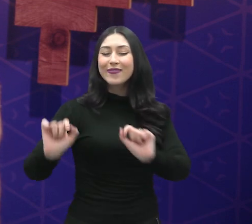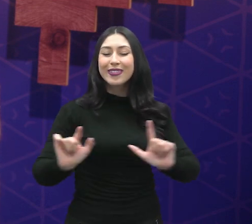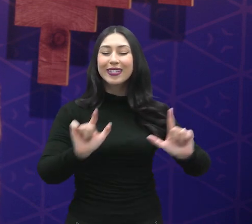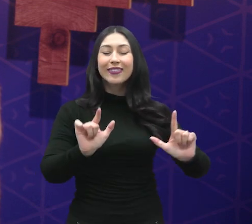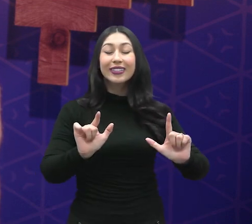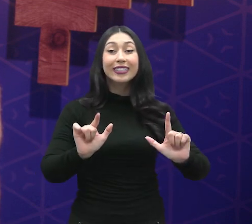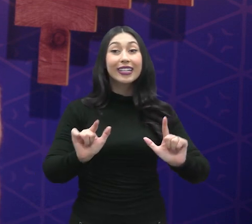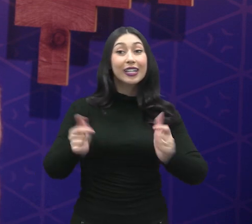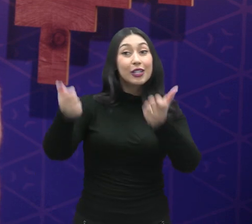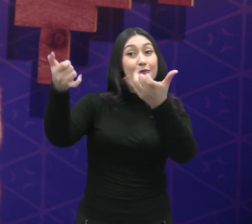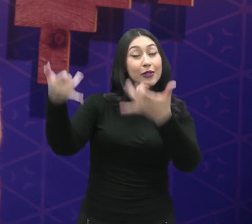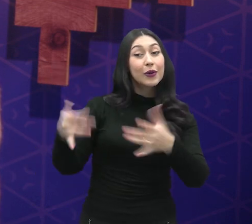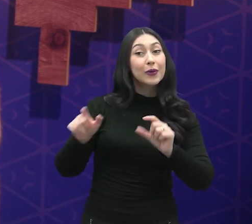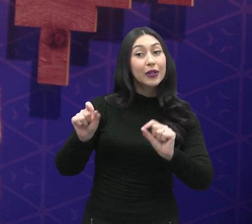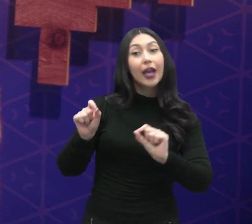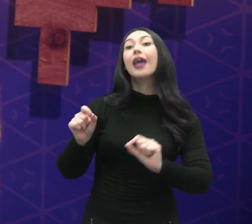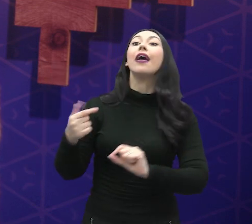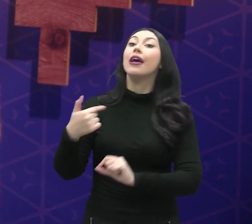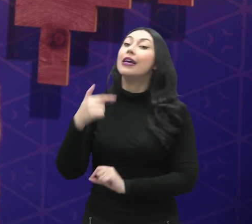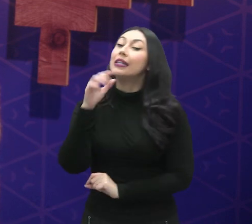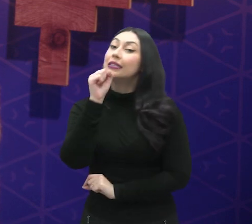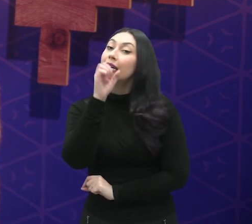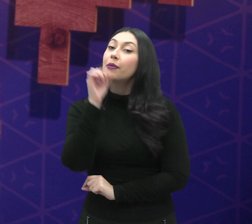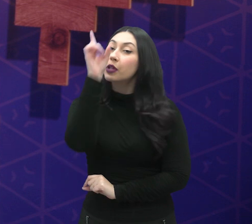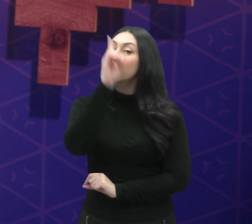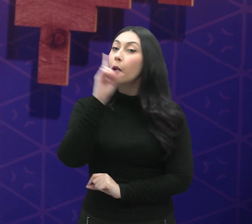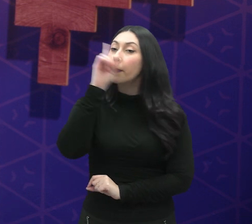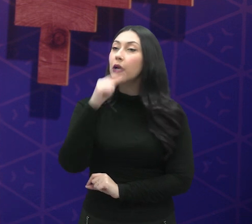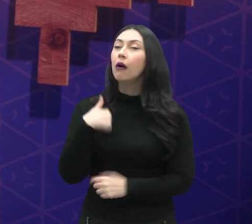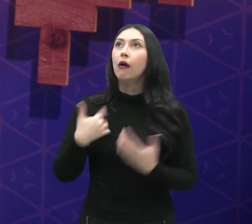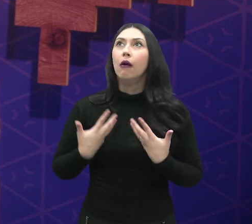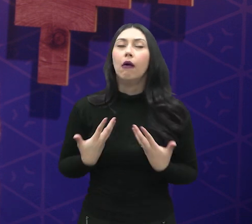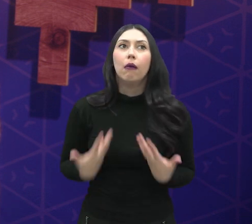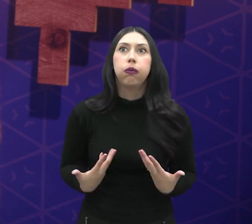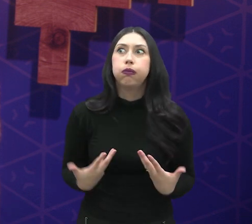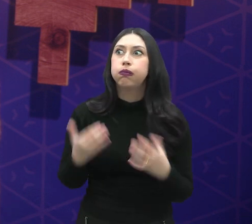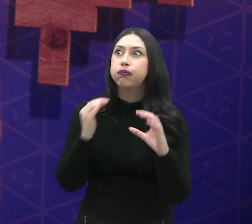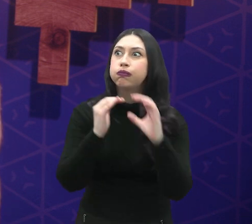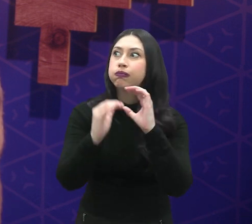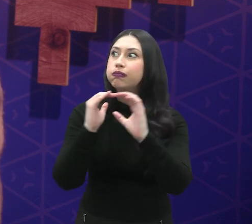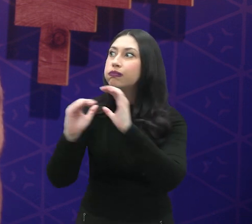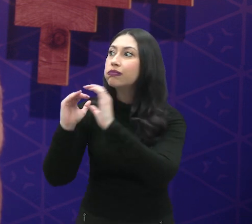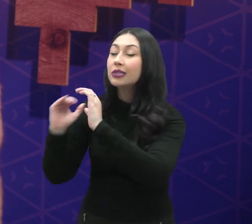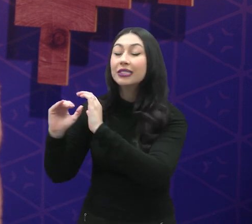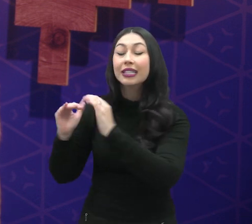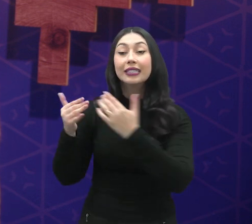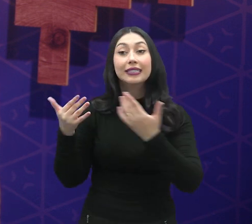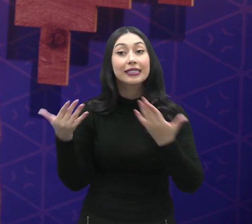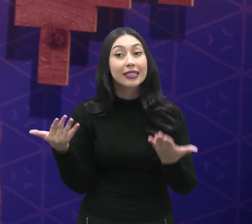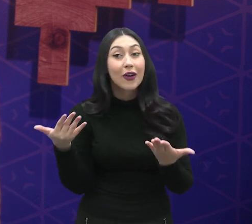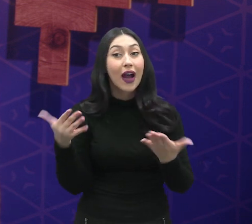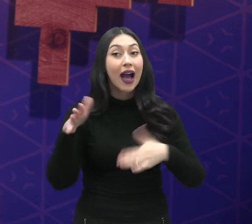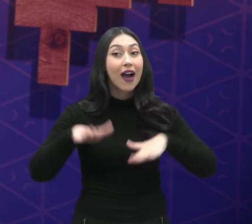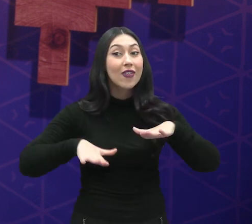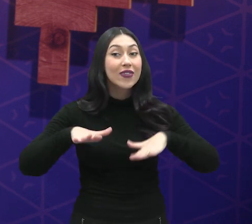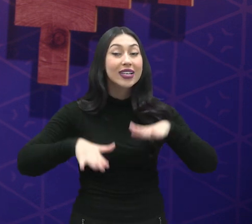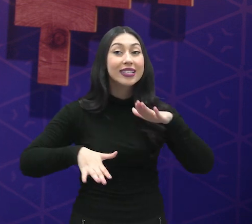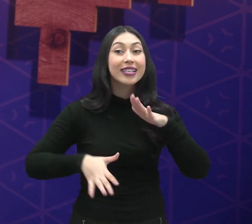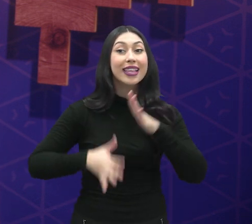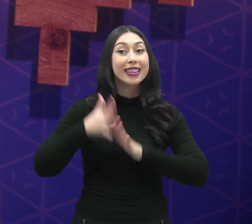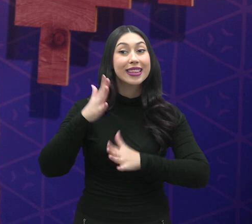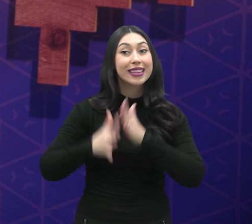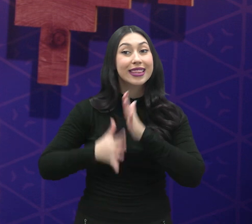aqui. Você me falou sobre uma coisa, eu falei que chegava no final de semana eu tava exausto de me comunicar e que isso